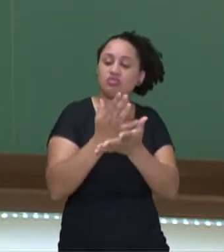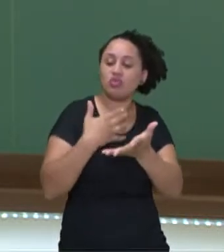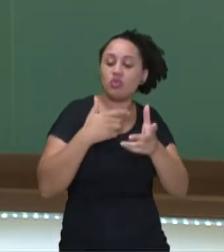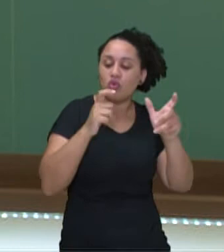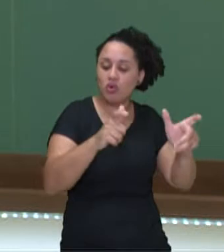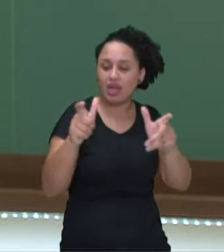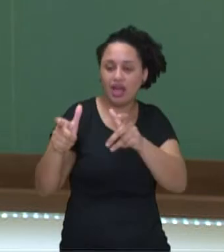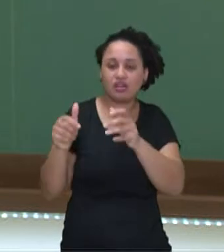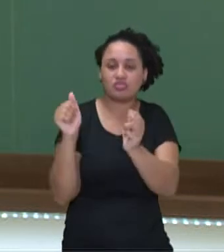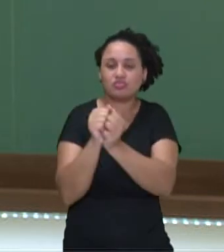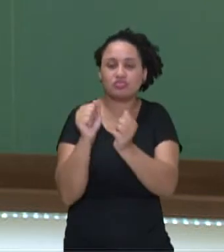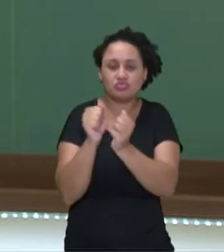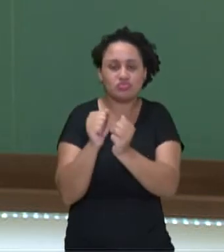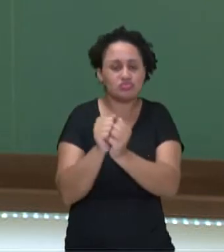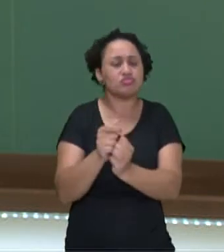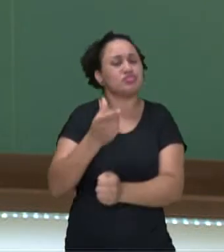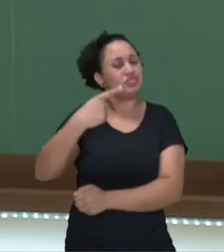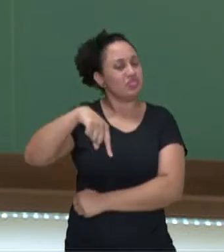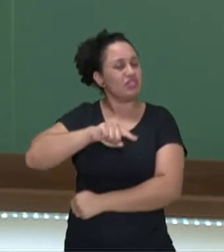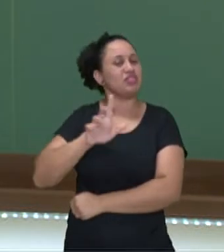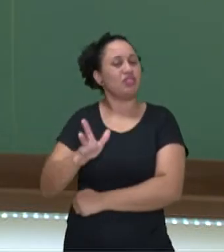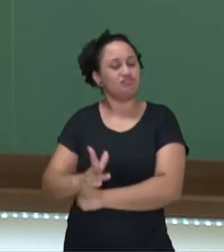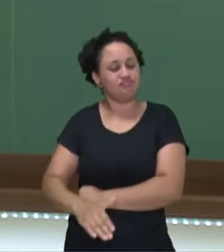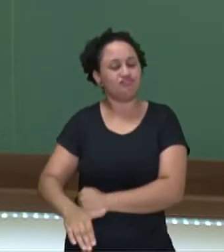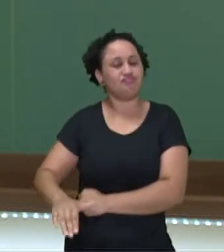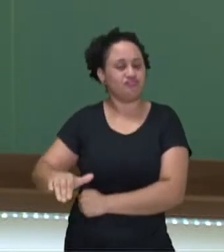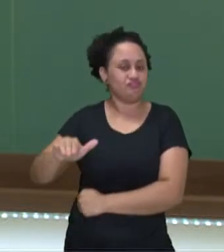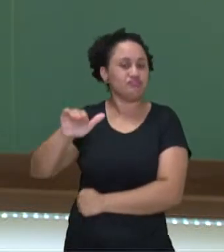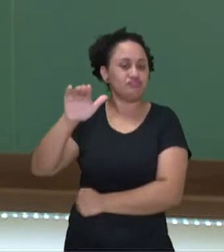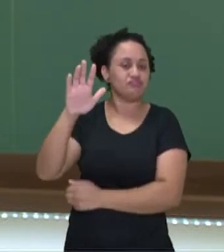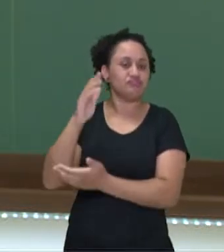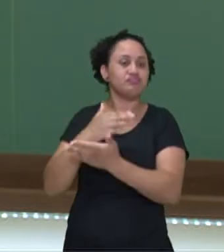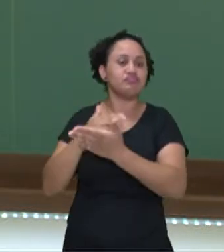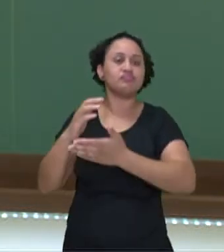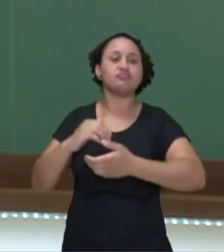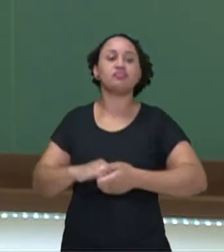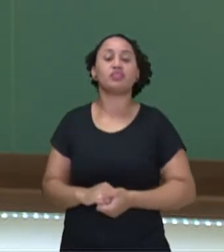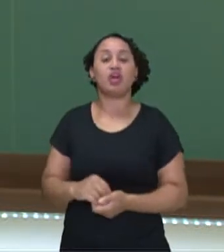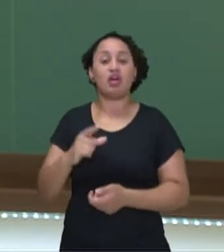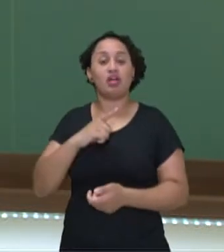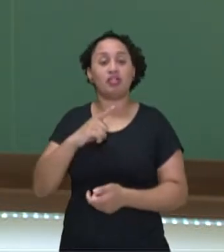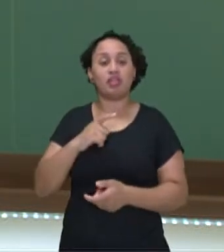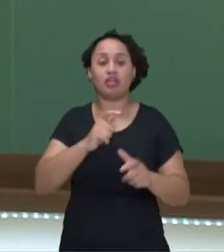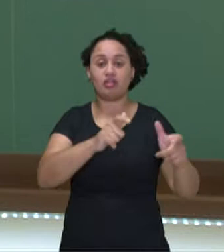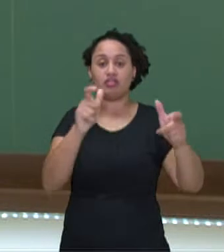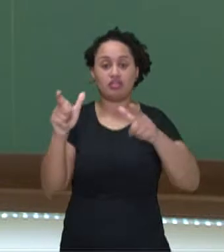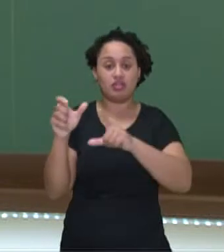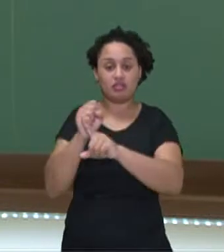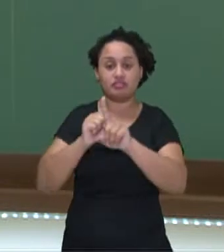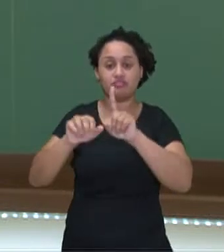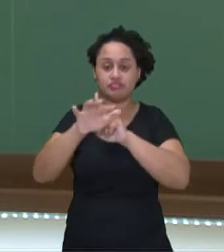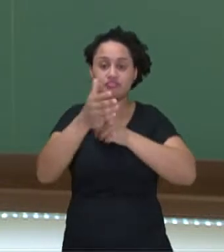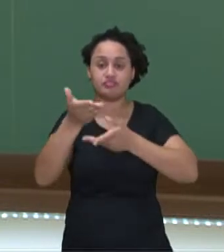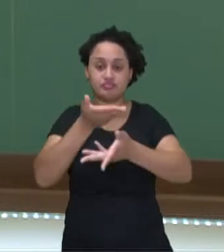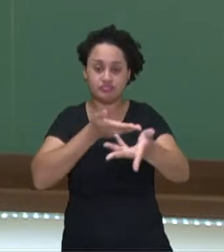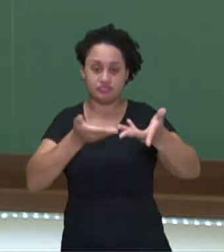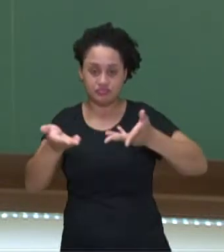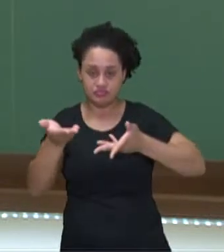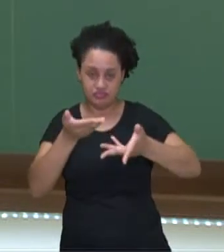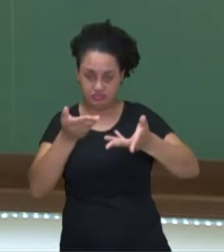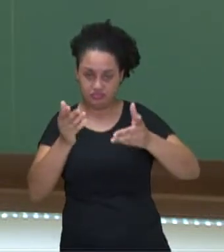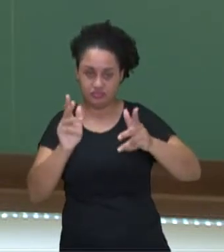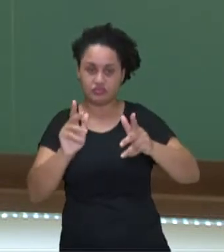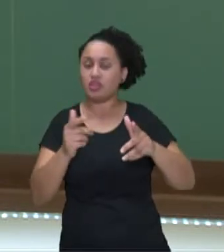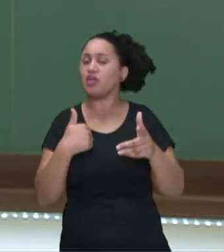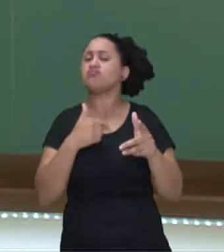espaços, e a gente faz isso desde muito pequenininhos, tá? Aqui temos alguns espaços, então, de socialização humana. O que